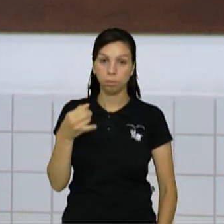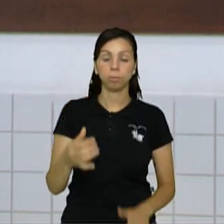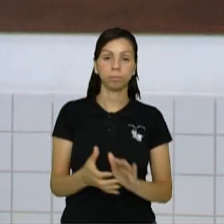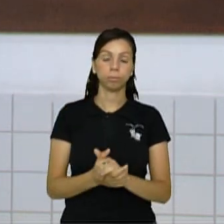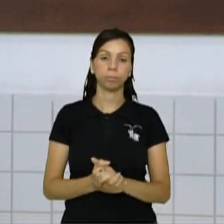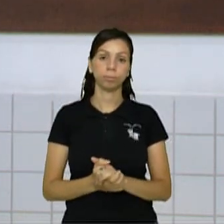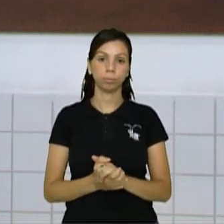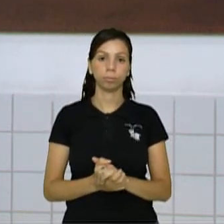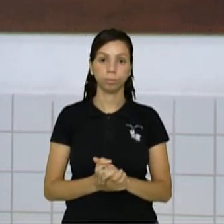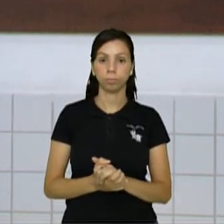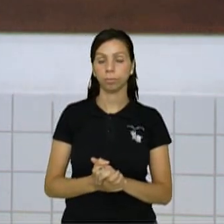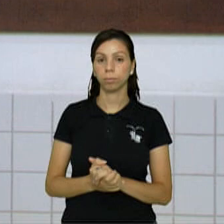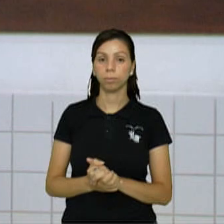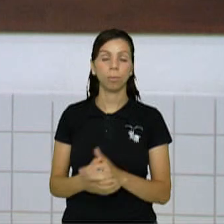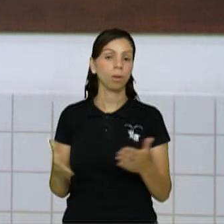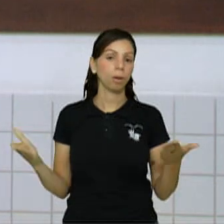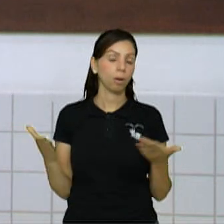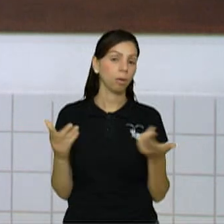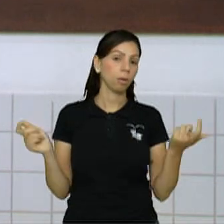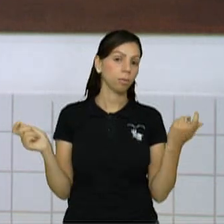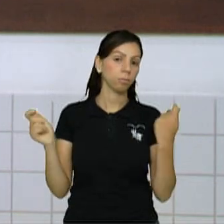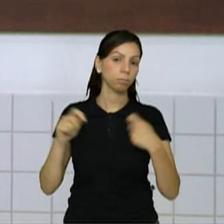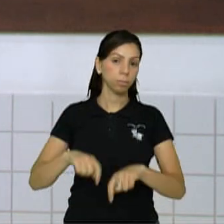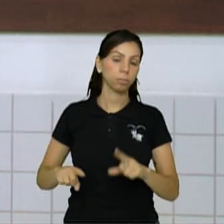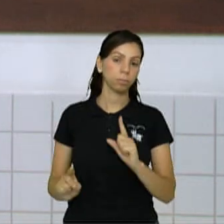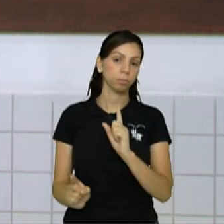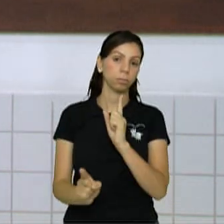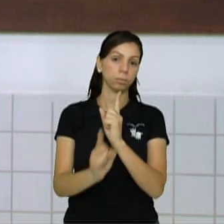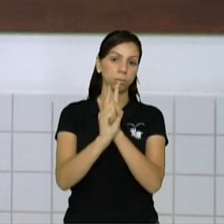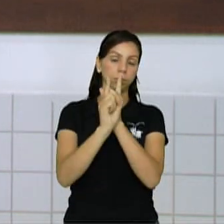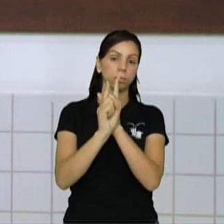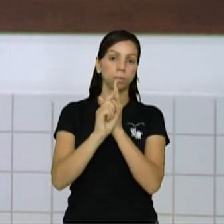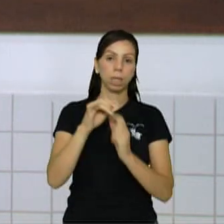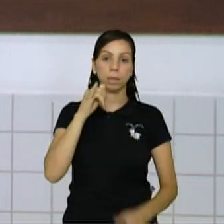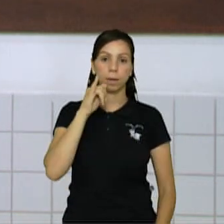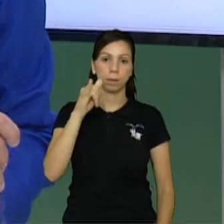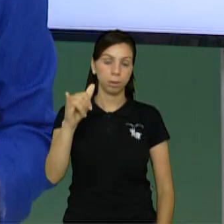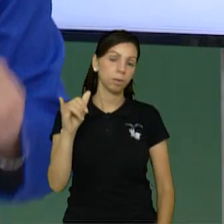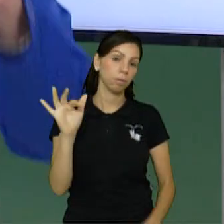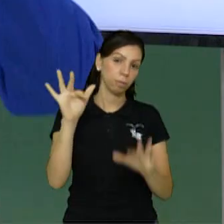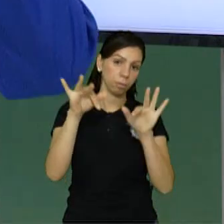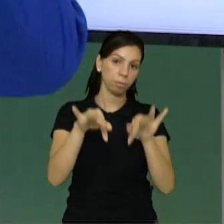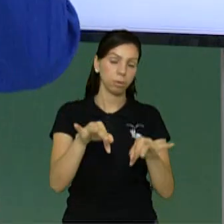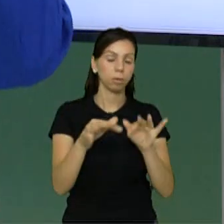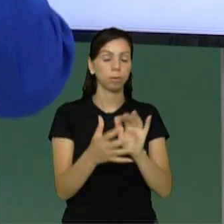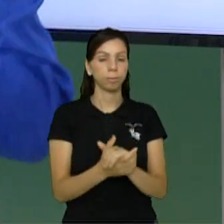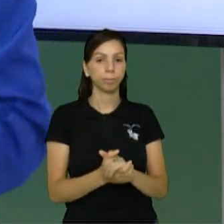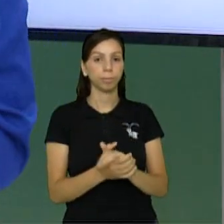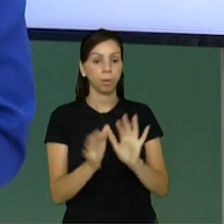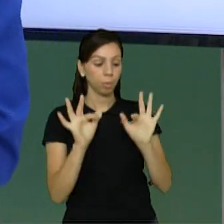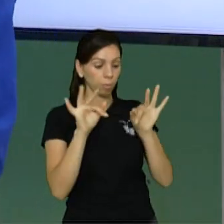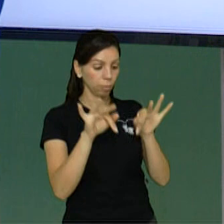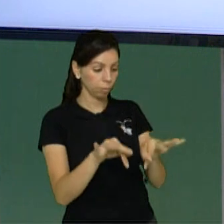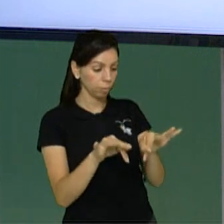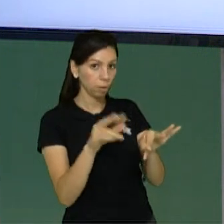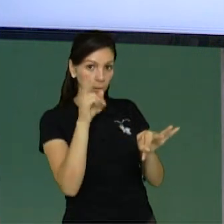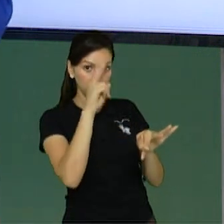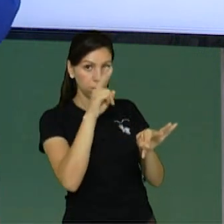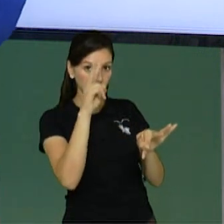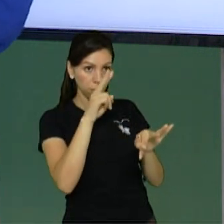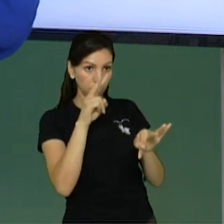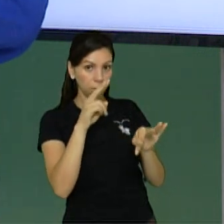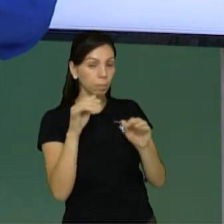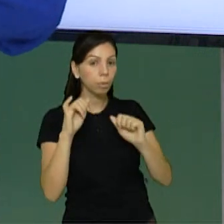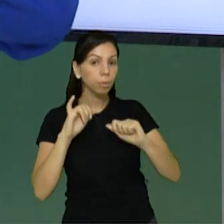de energia. Agora, pessoal, eu preciso achar a energia que ele tem no final. No final, pessoal, lembre-se, os